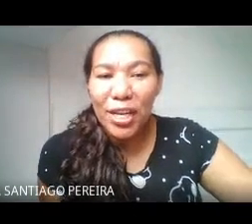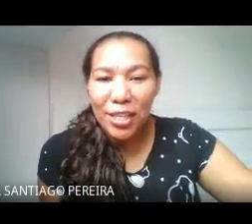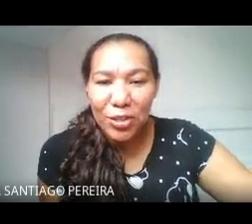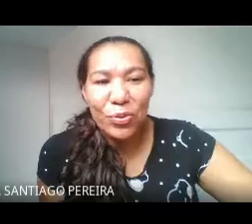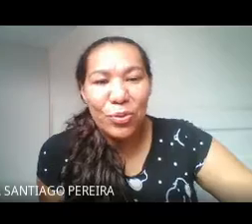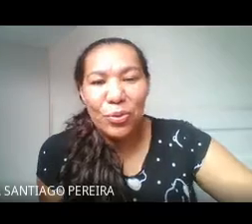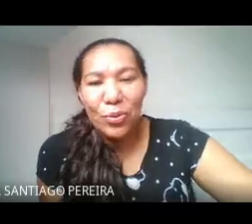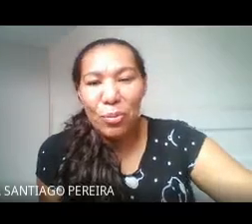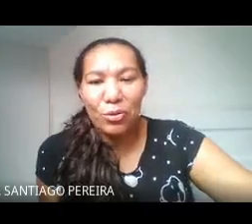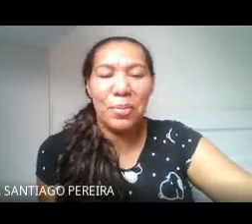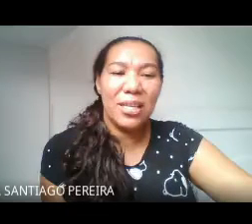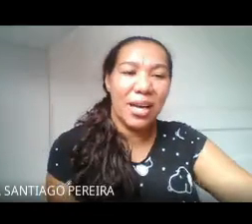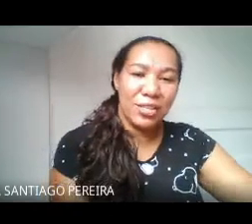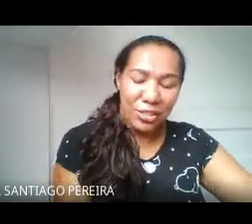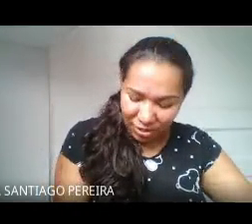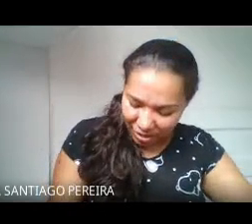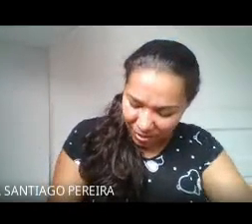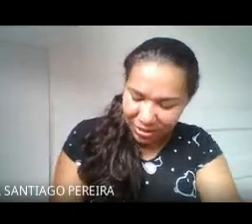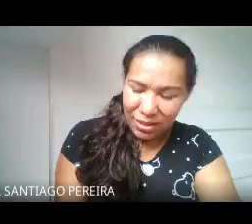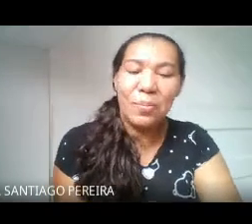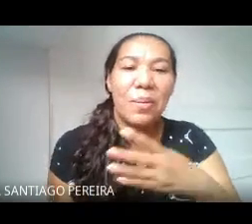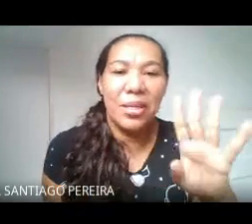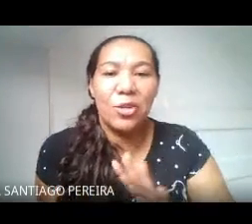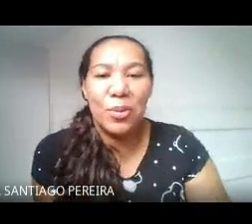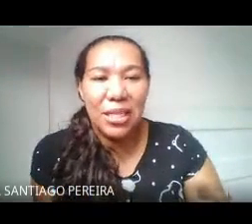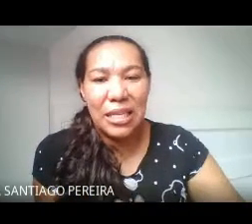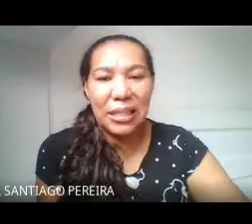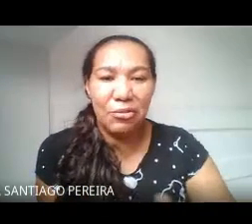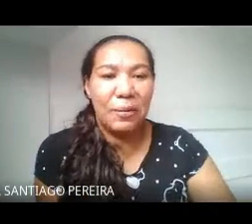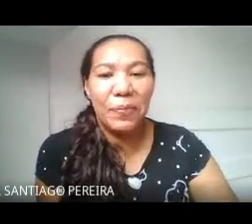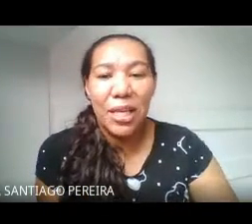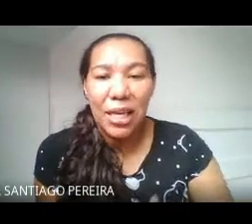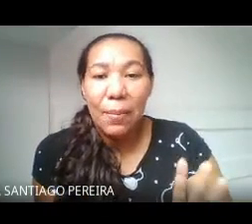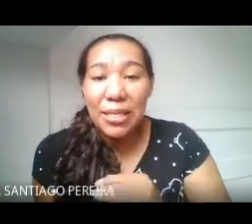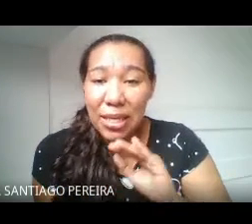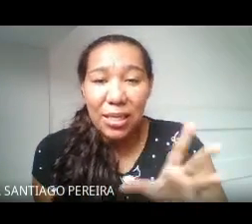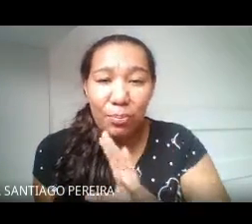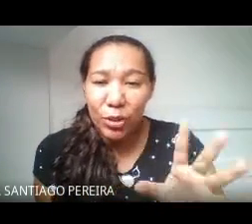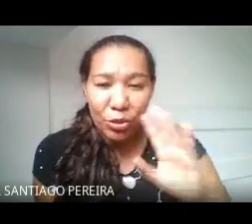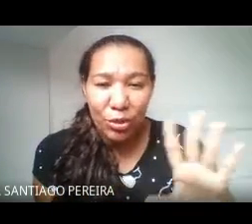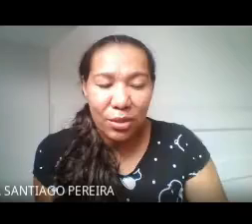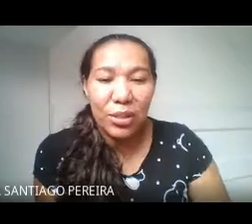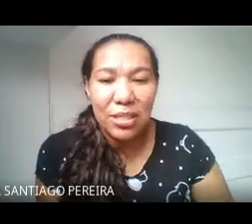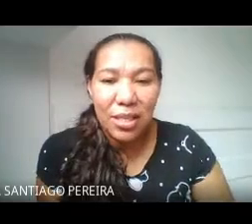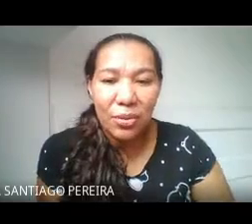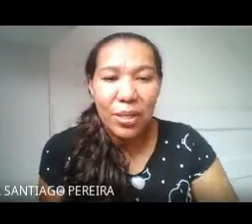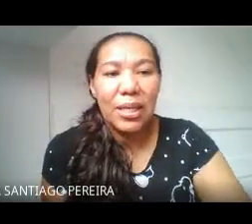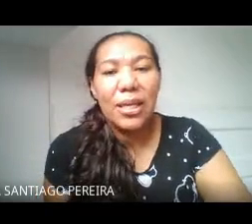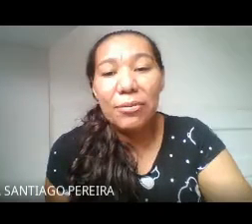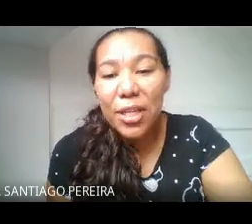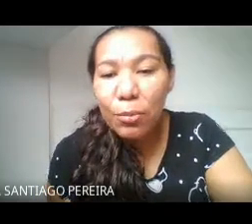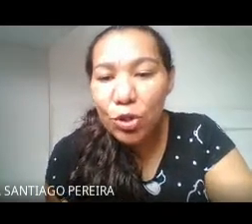minhas correrias com meus familiares, que já é bem antigo, com minha mãe que é hospitalizada, enfim. Mas aí muitas coisas